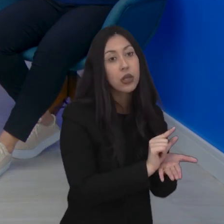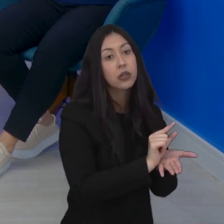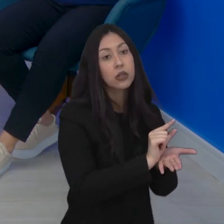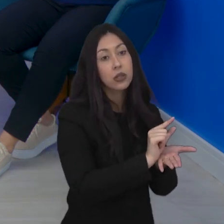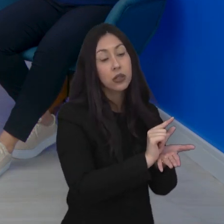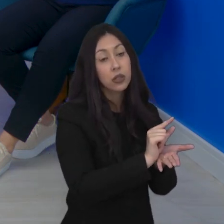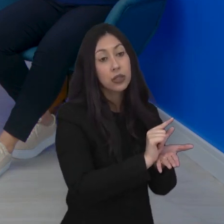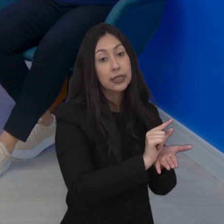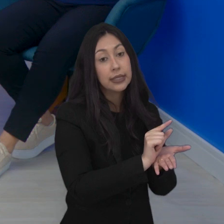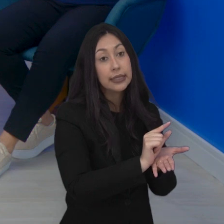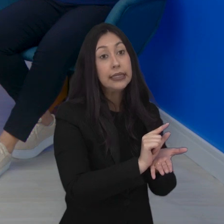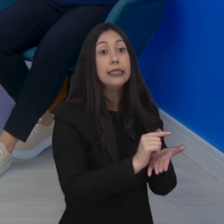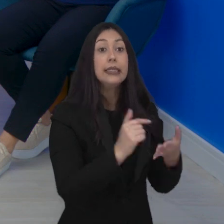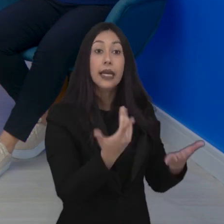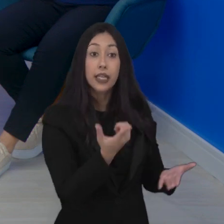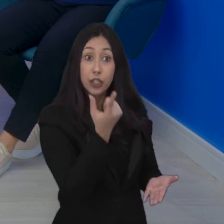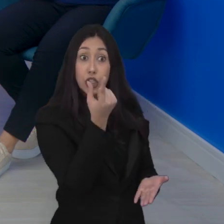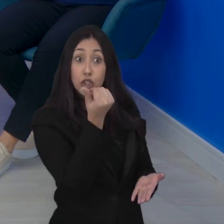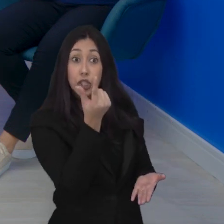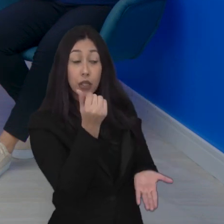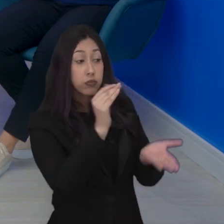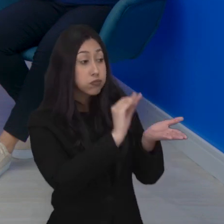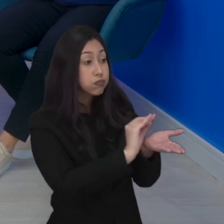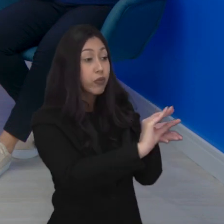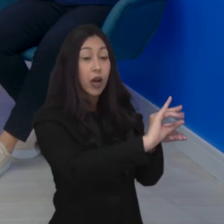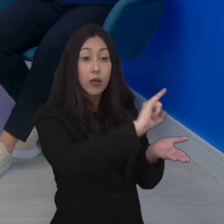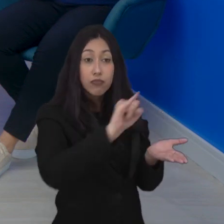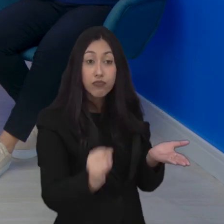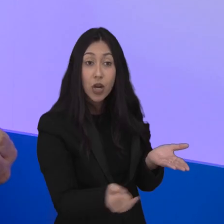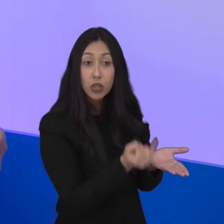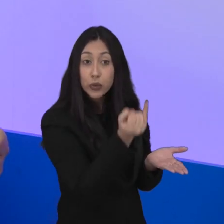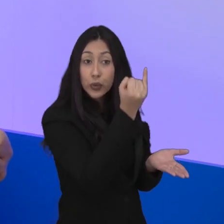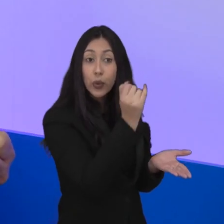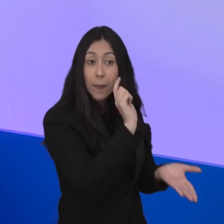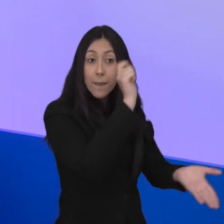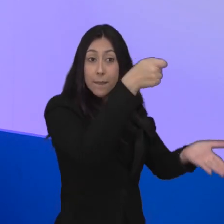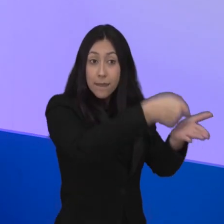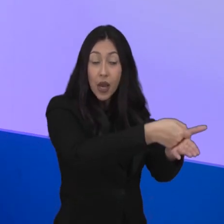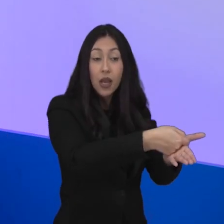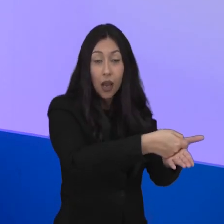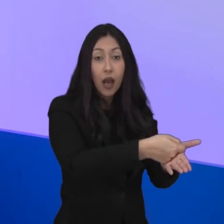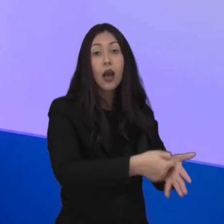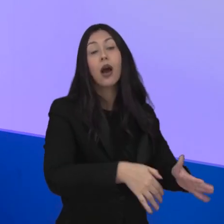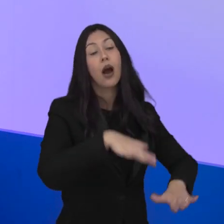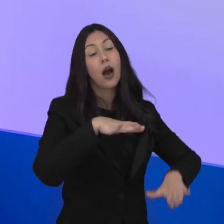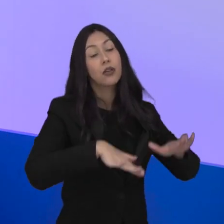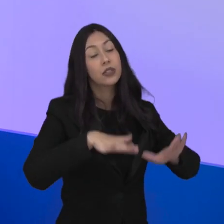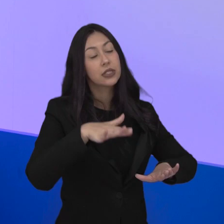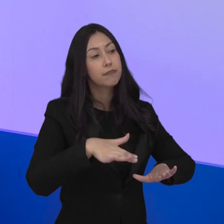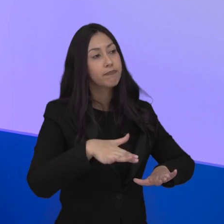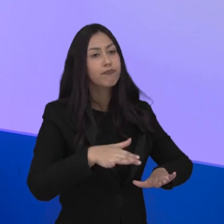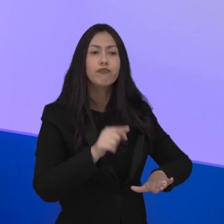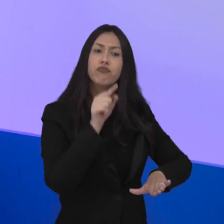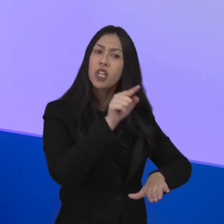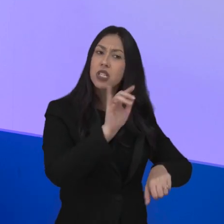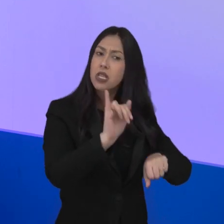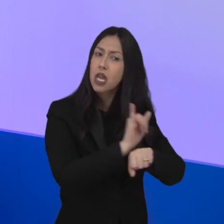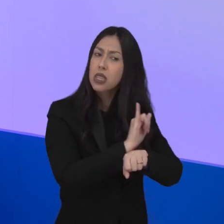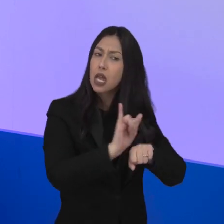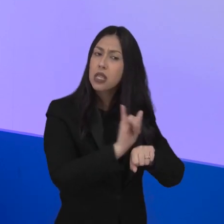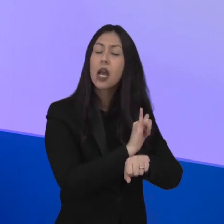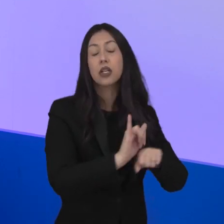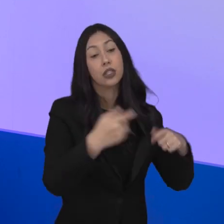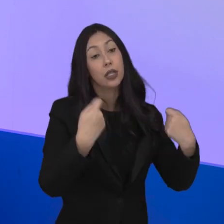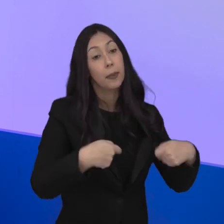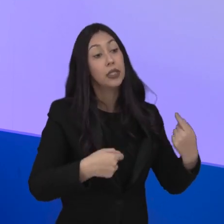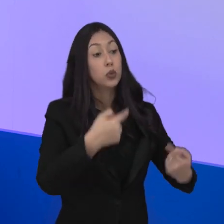correntes, obrigatórias, para sobrar dinheiro para pagar os juros da dívida pública. Essa que talvez seja a